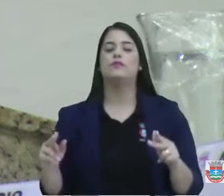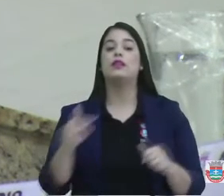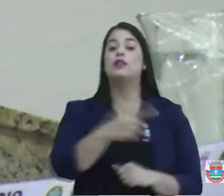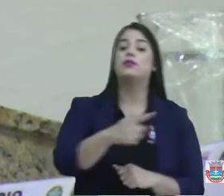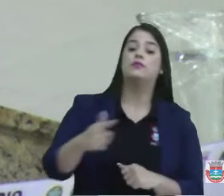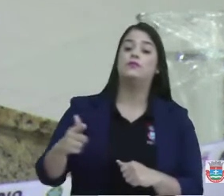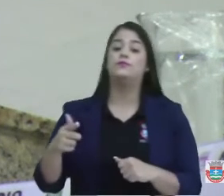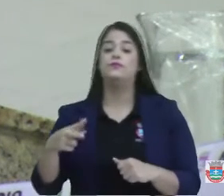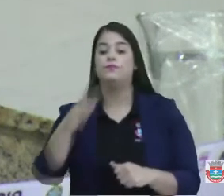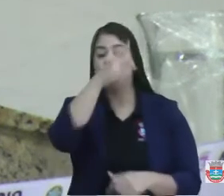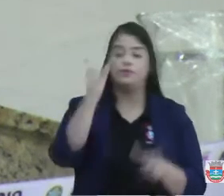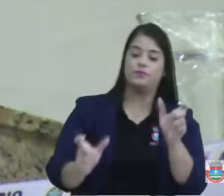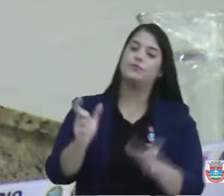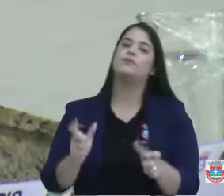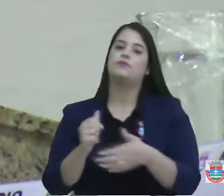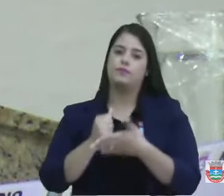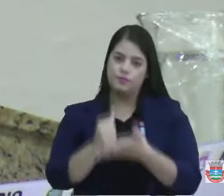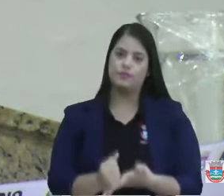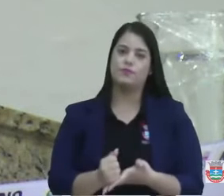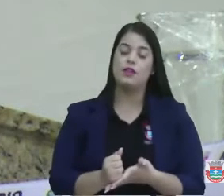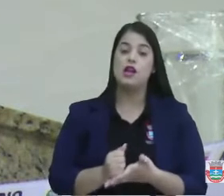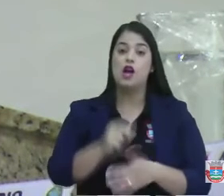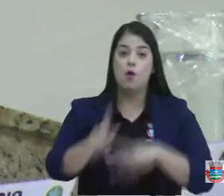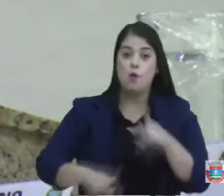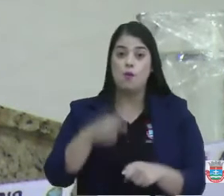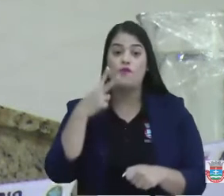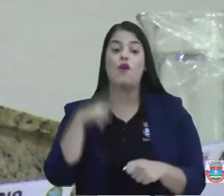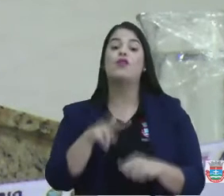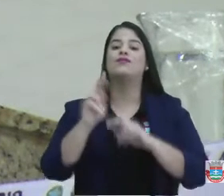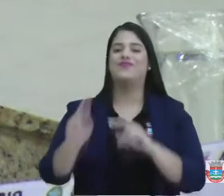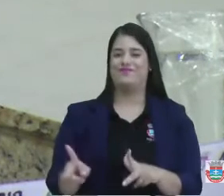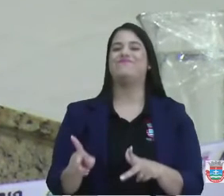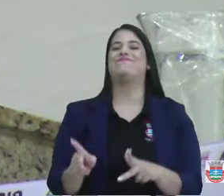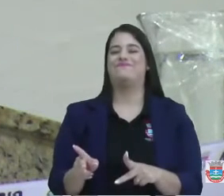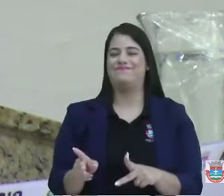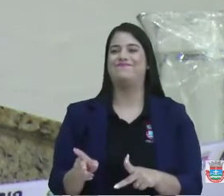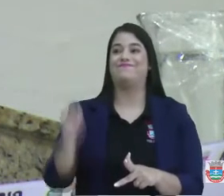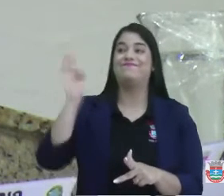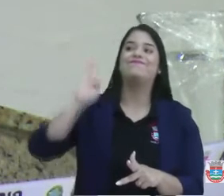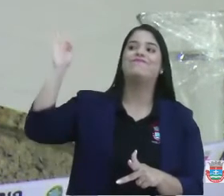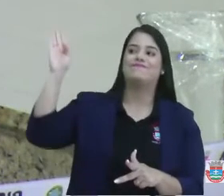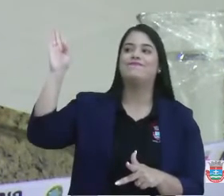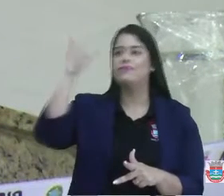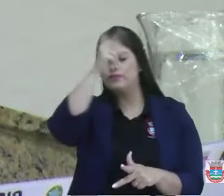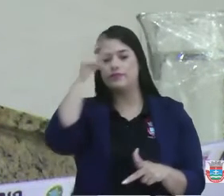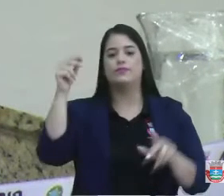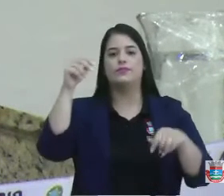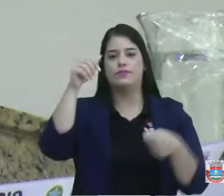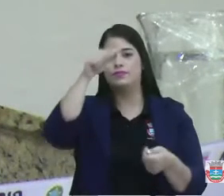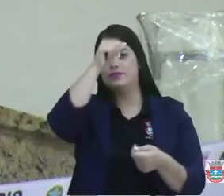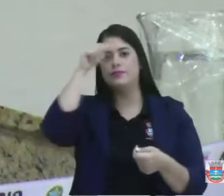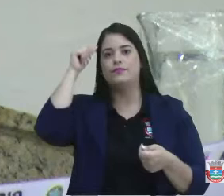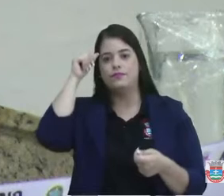também que apoia mais que a nossa população tem um olhar diferenciado para os candidatos do prefeito Alexandre